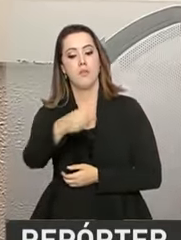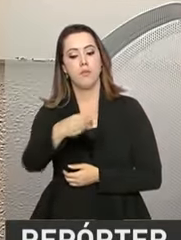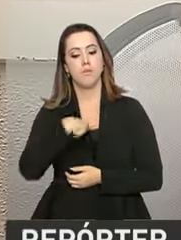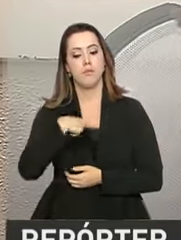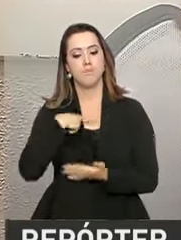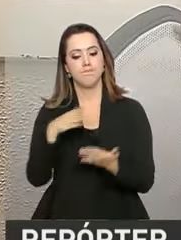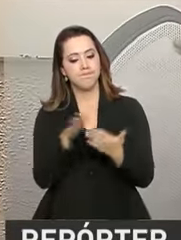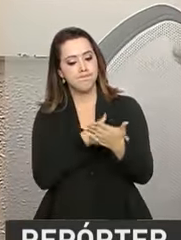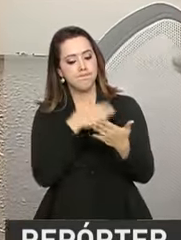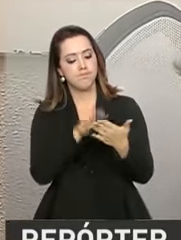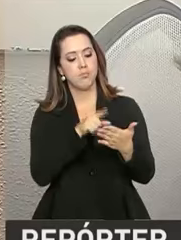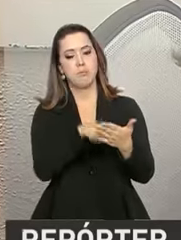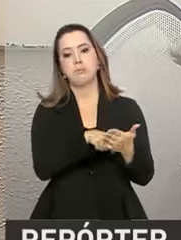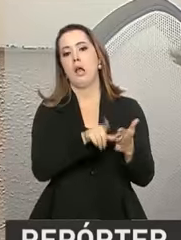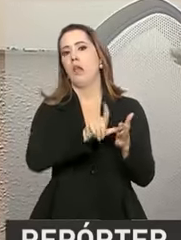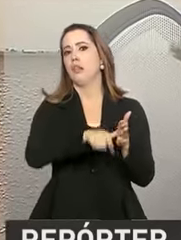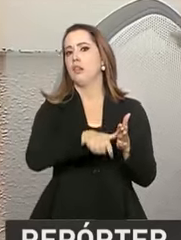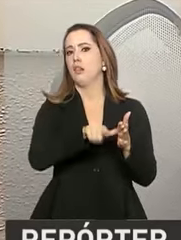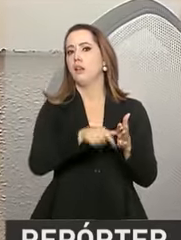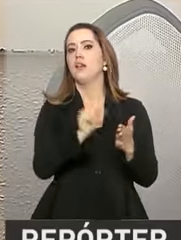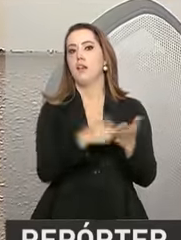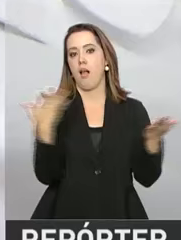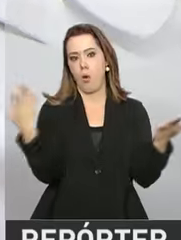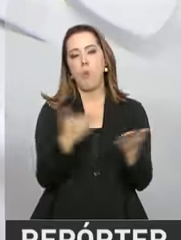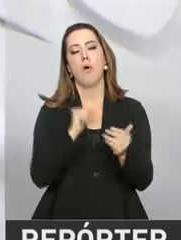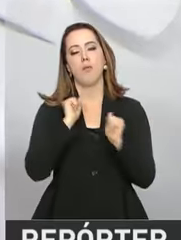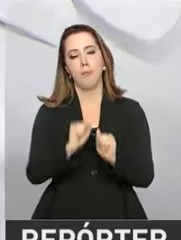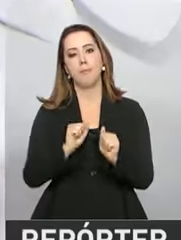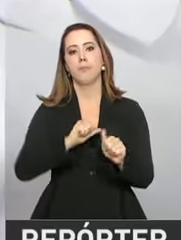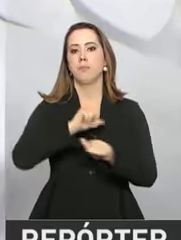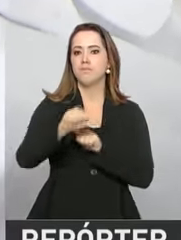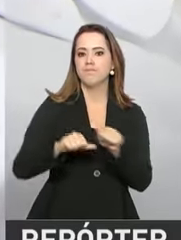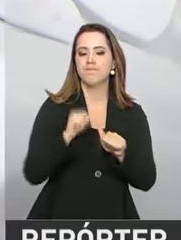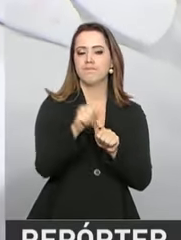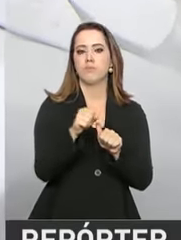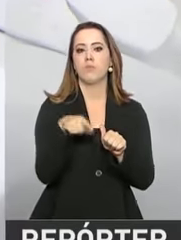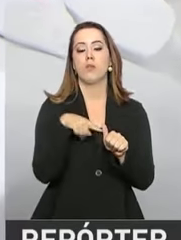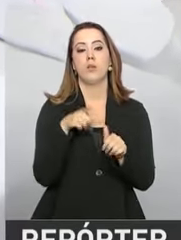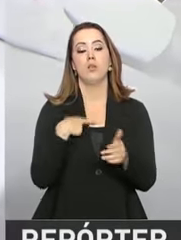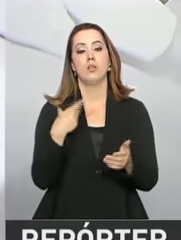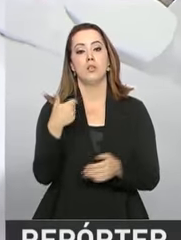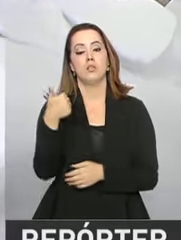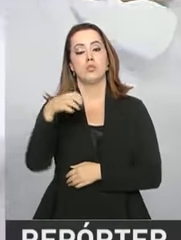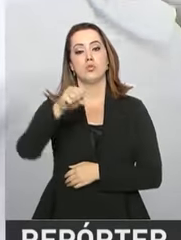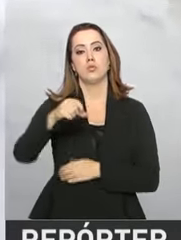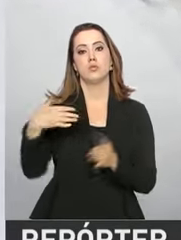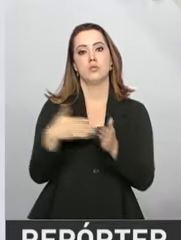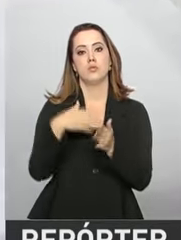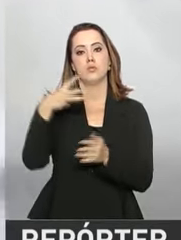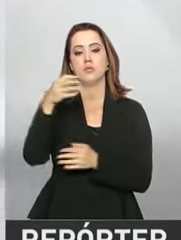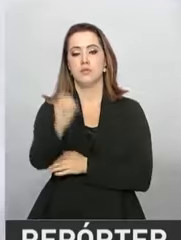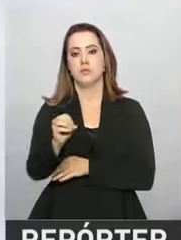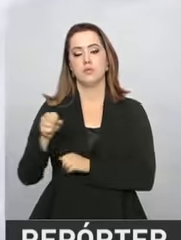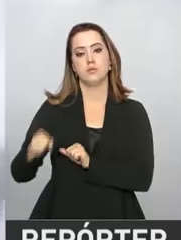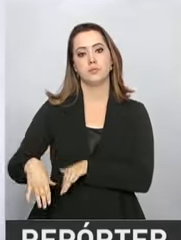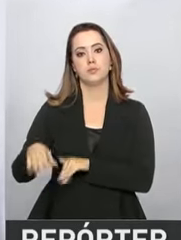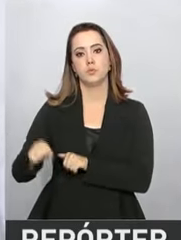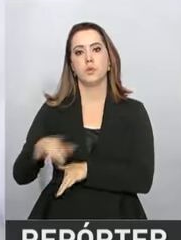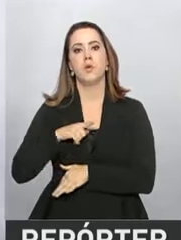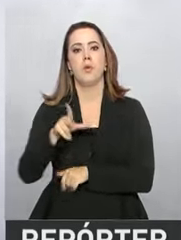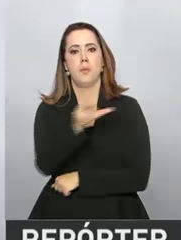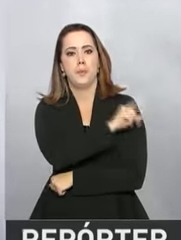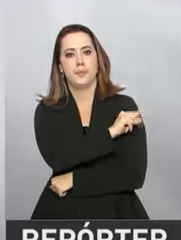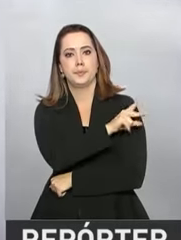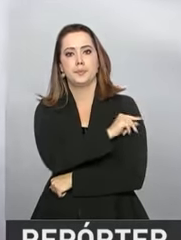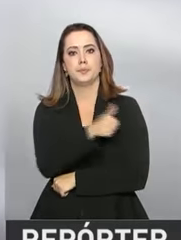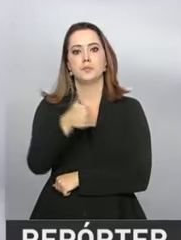caderneta de vacina dos pequenos atrasada, chegou a hora de atualizar. Do dia 19 a 30 de setembro, os postos de saúde de todo o Brasil estarão aplicando mais